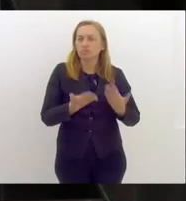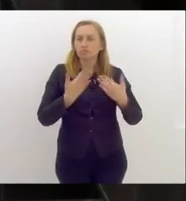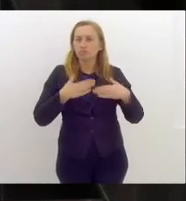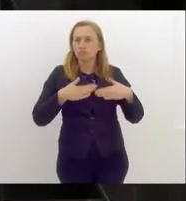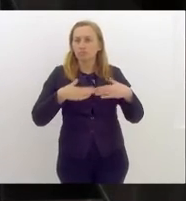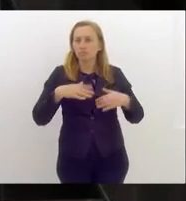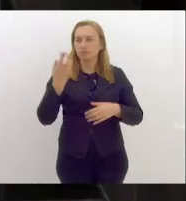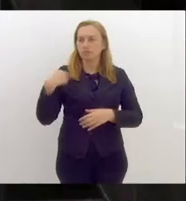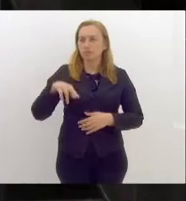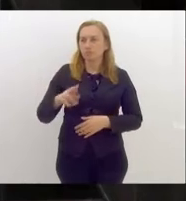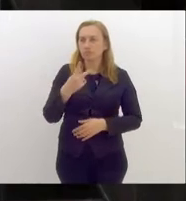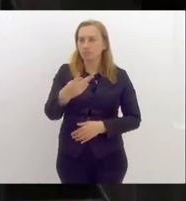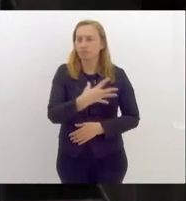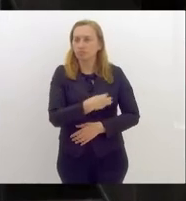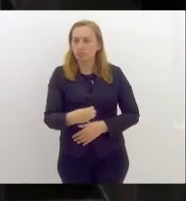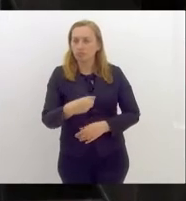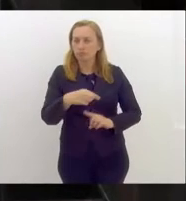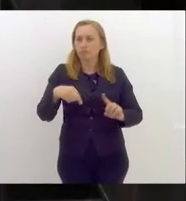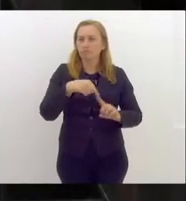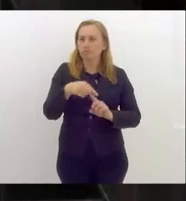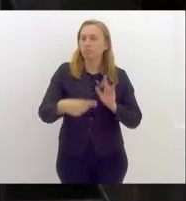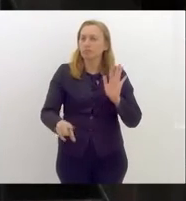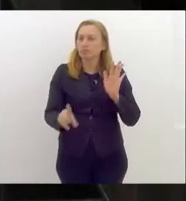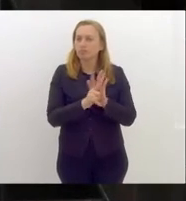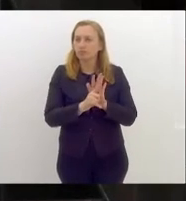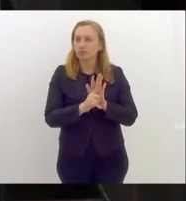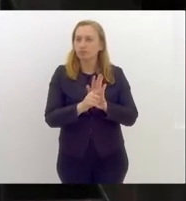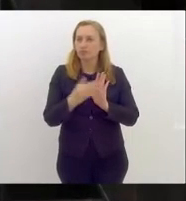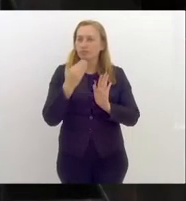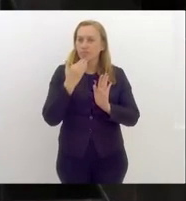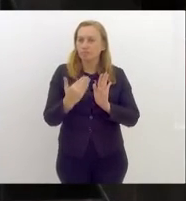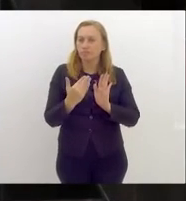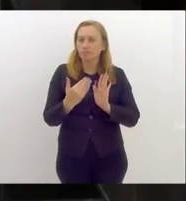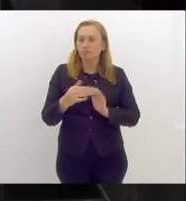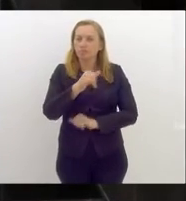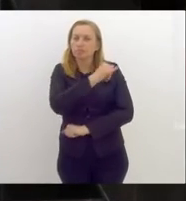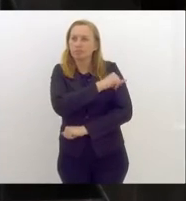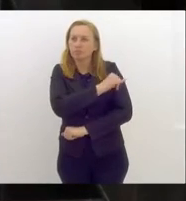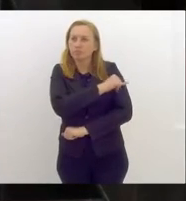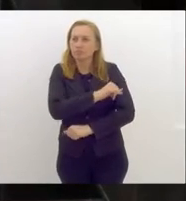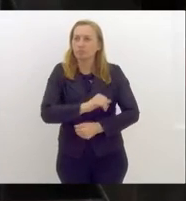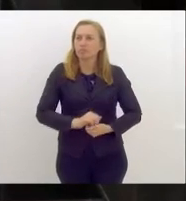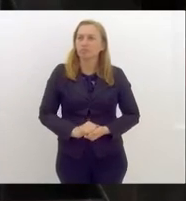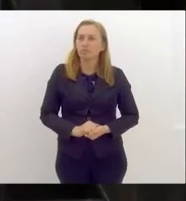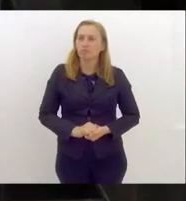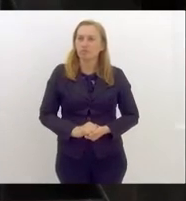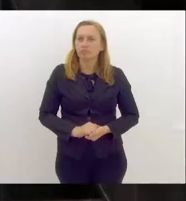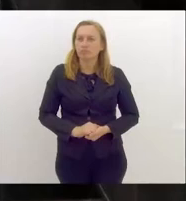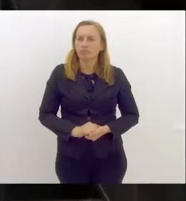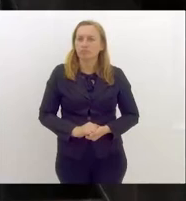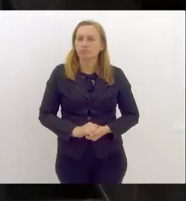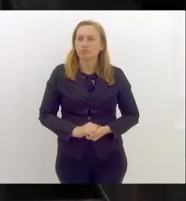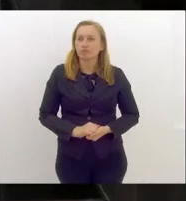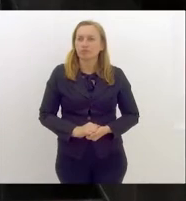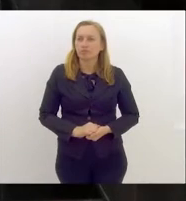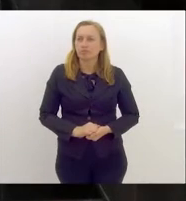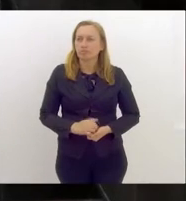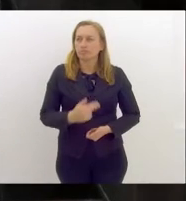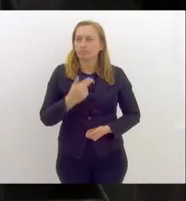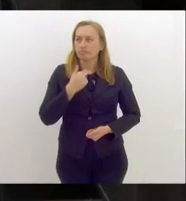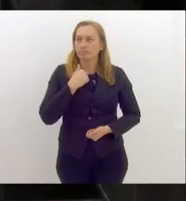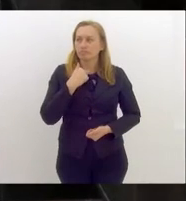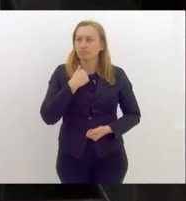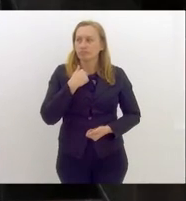seu filho espírito santo é como prevê legislação em vigor no Rio de Janeiro que não pode e não poderia